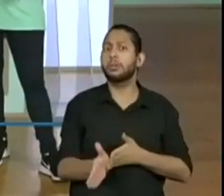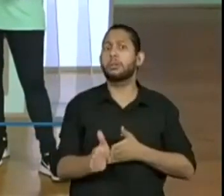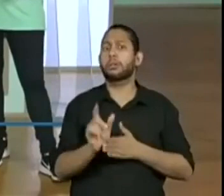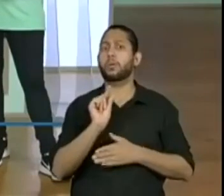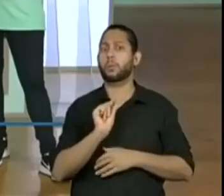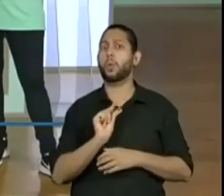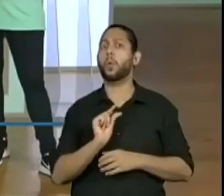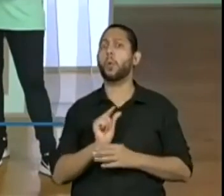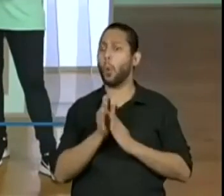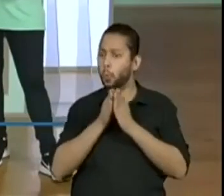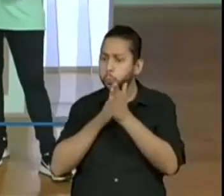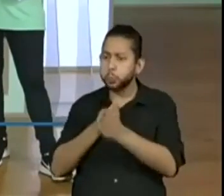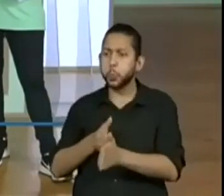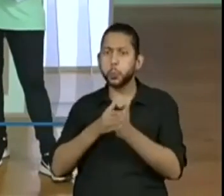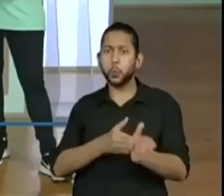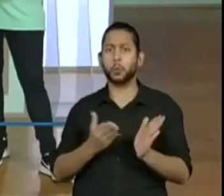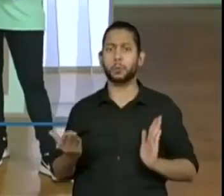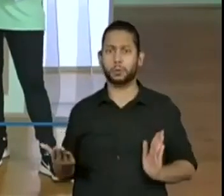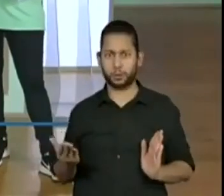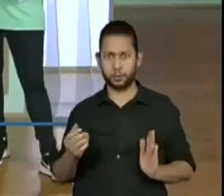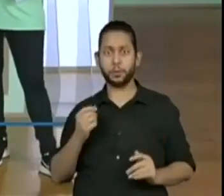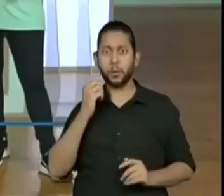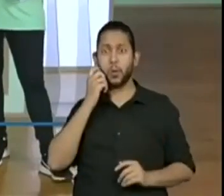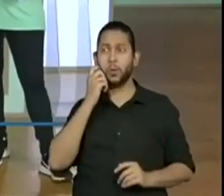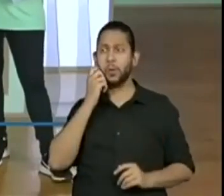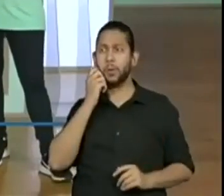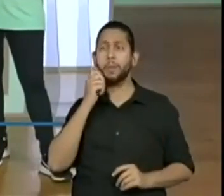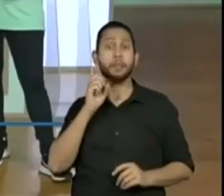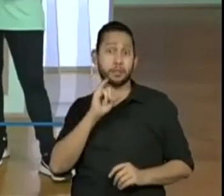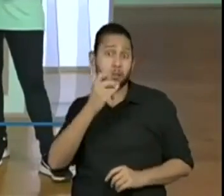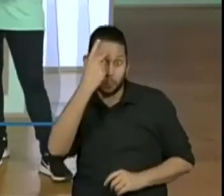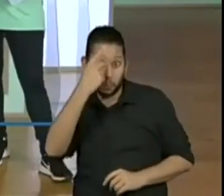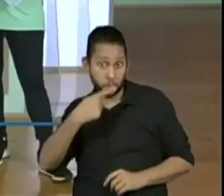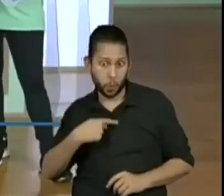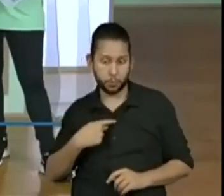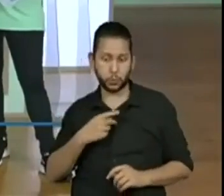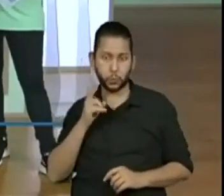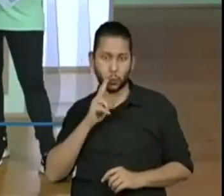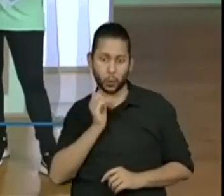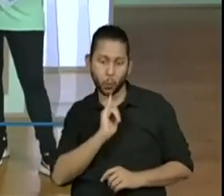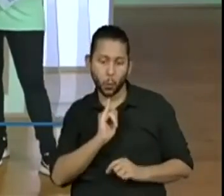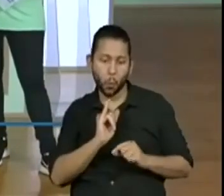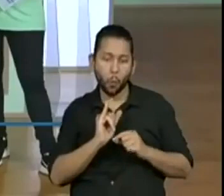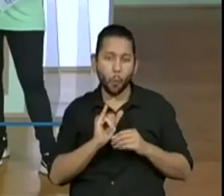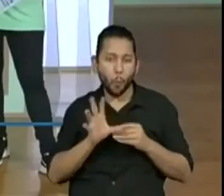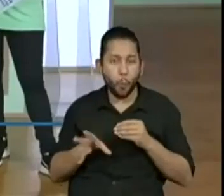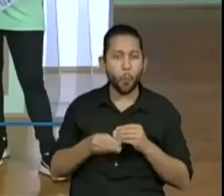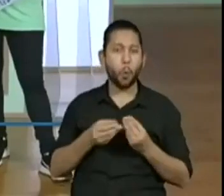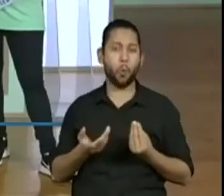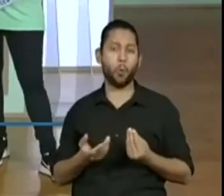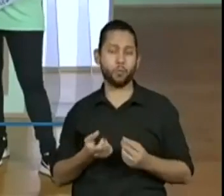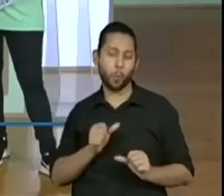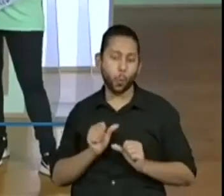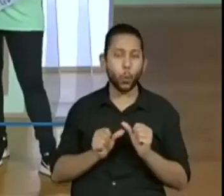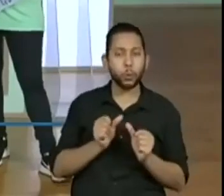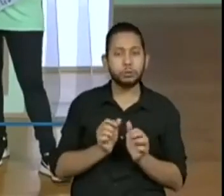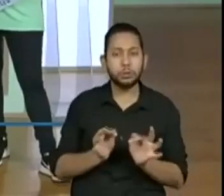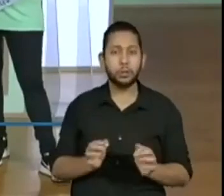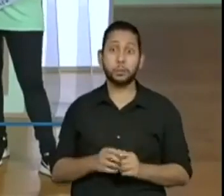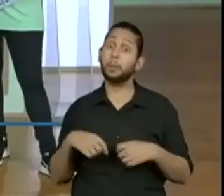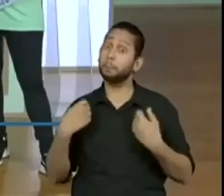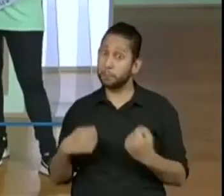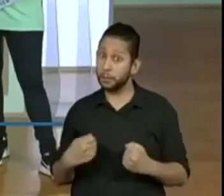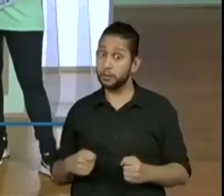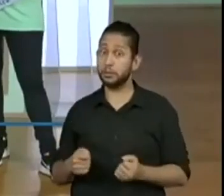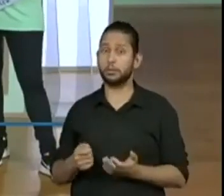a história em si, né? Mesmo fazendo uma alteração, tem que seguir. Exatamente, tem que ter o começo, o meio e o